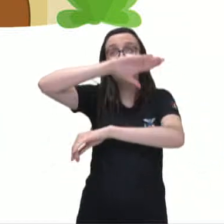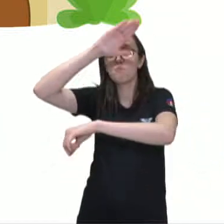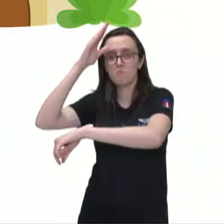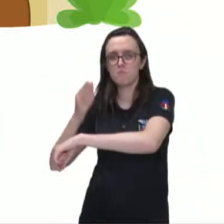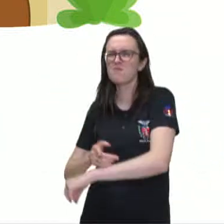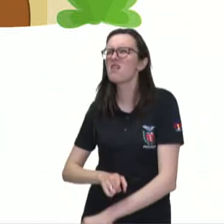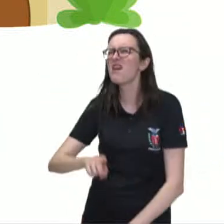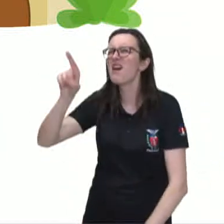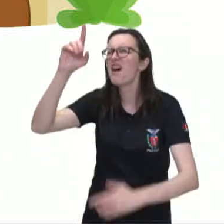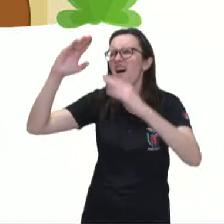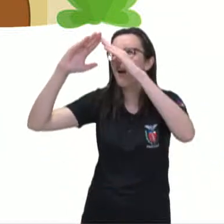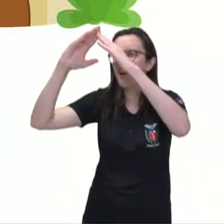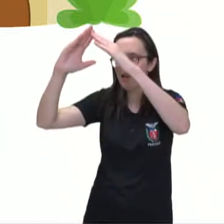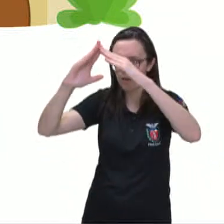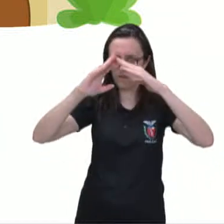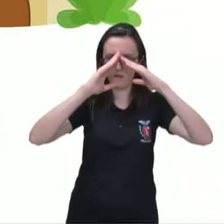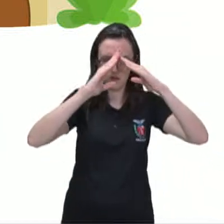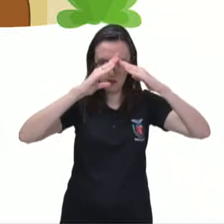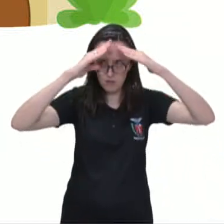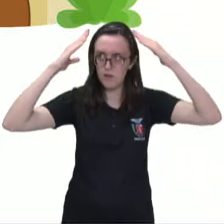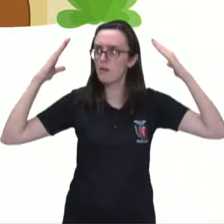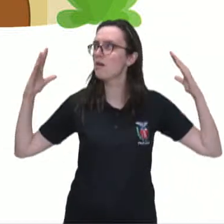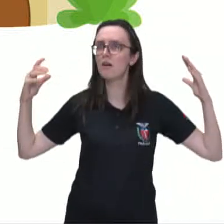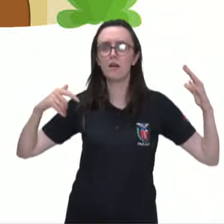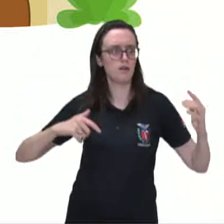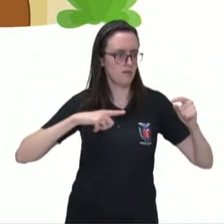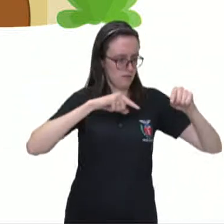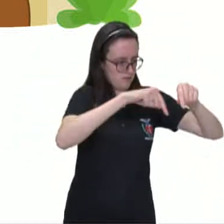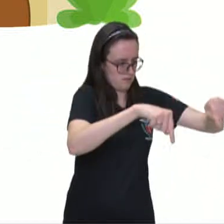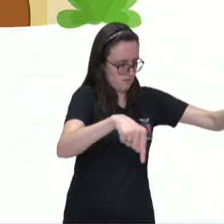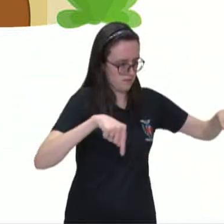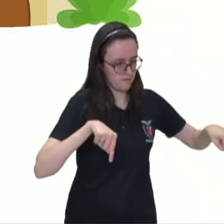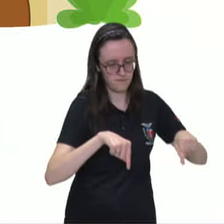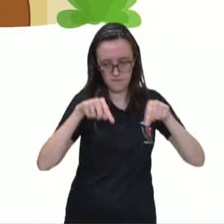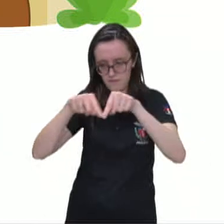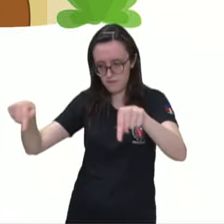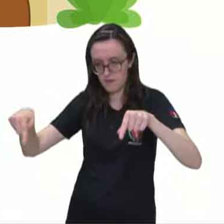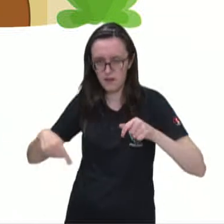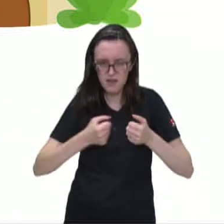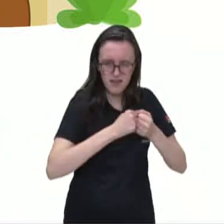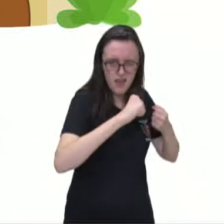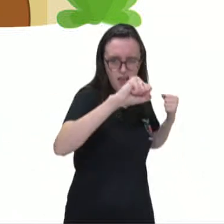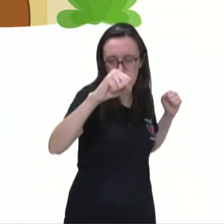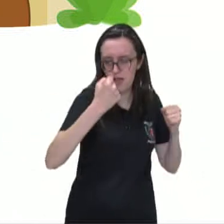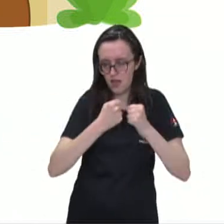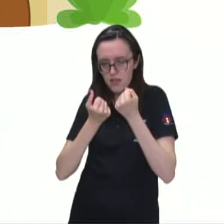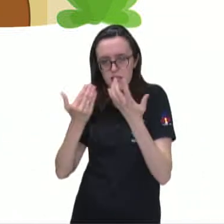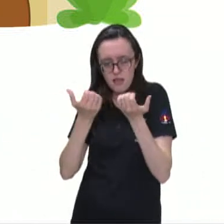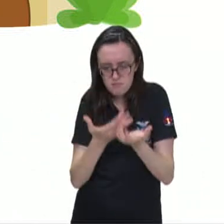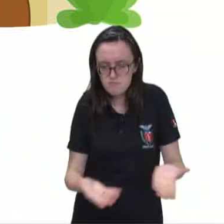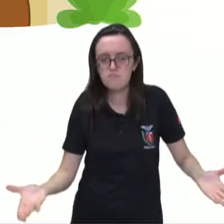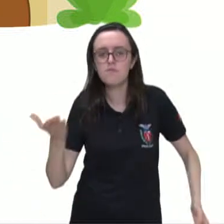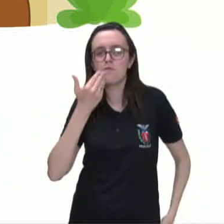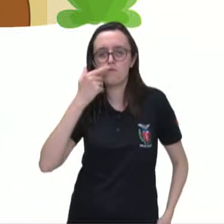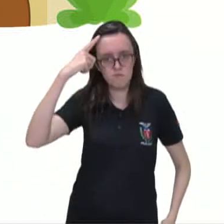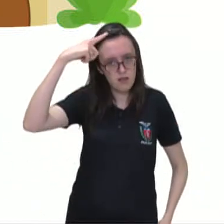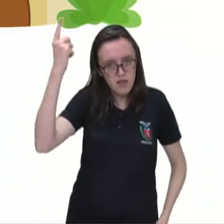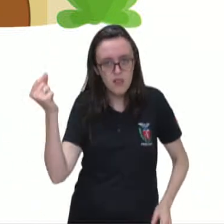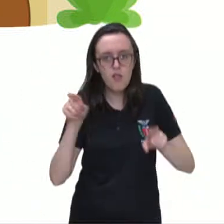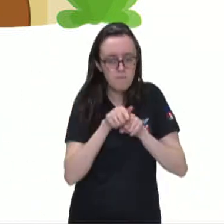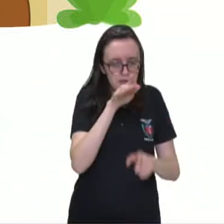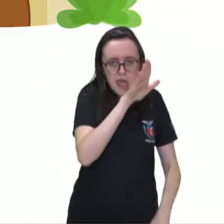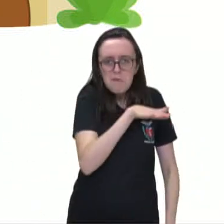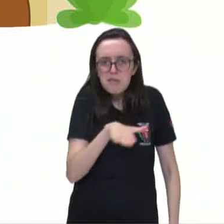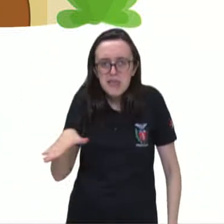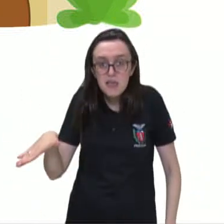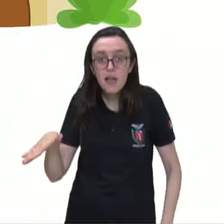montanha. Tem 2 amplos salões onde você poderá oferecer banquetes para os duendes e anões que moram na floresta ao